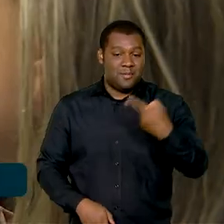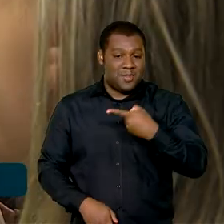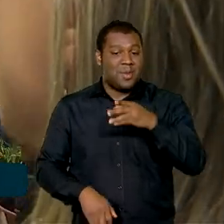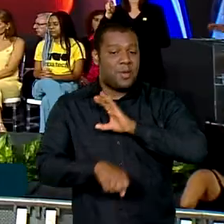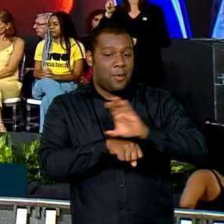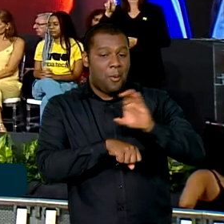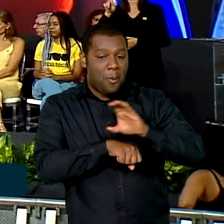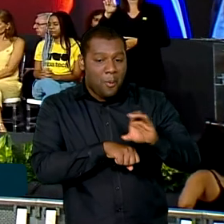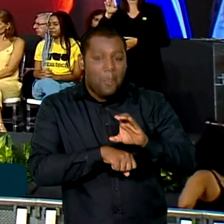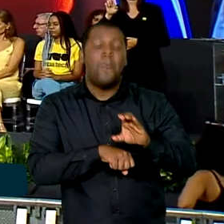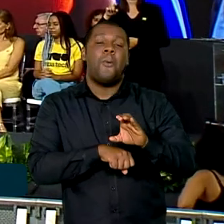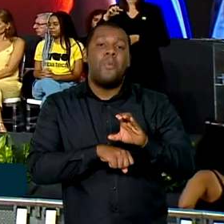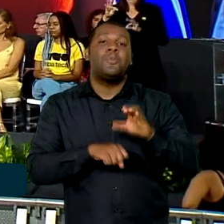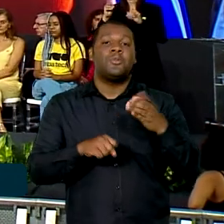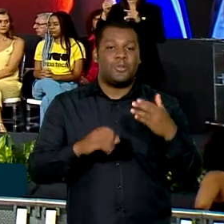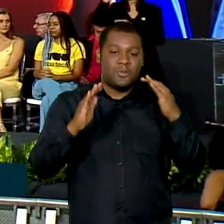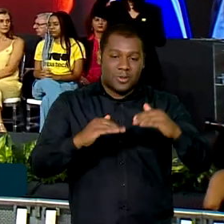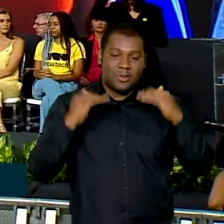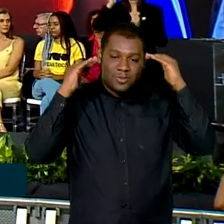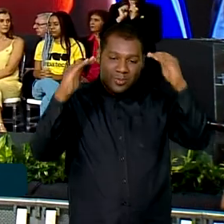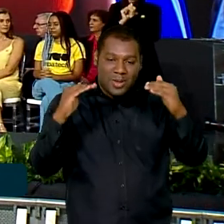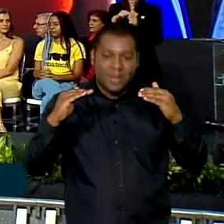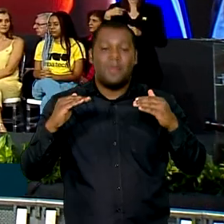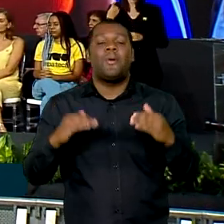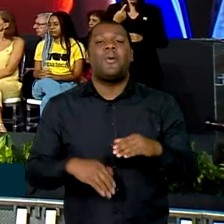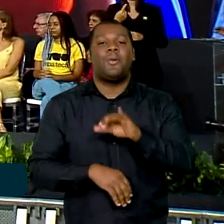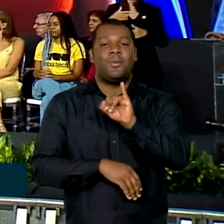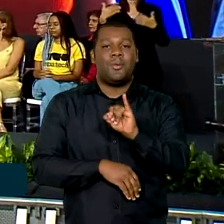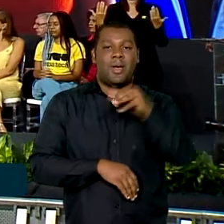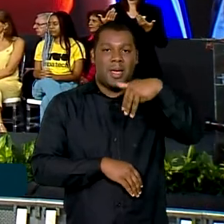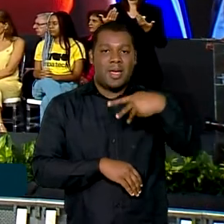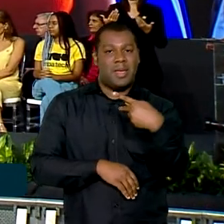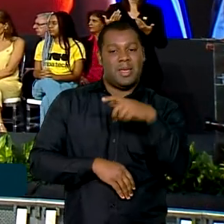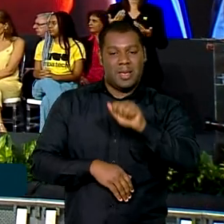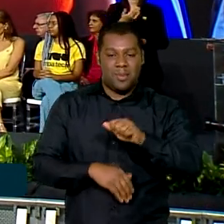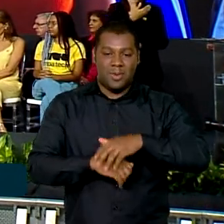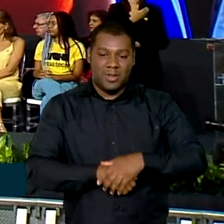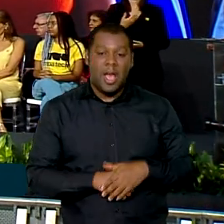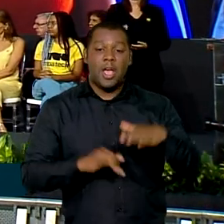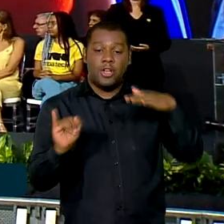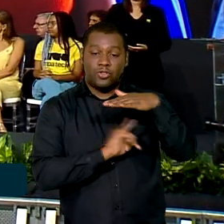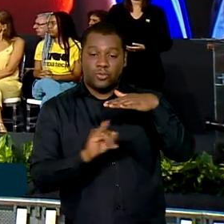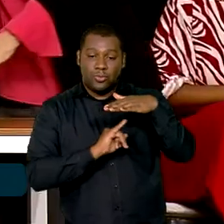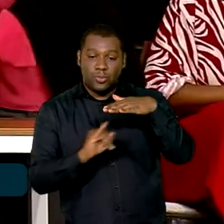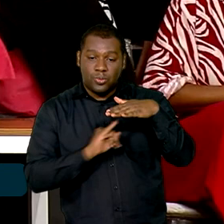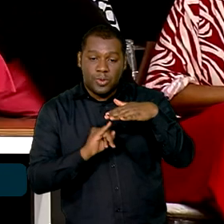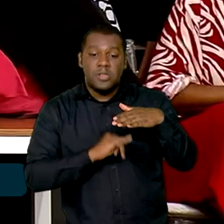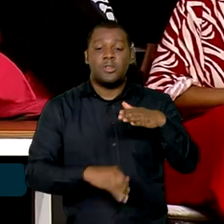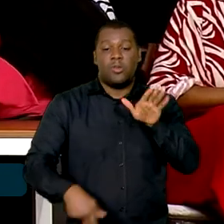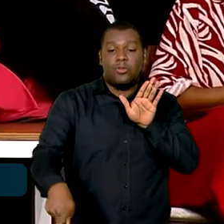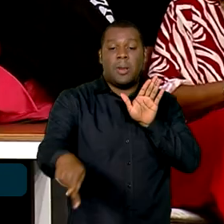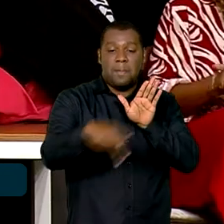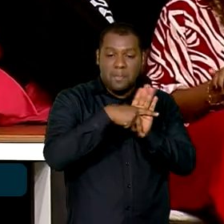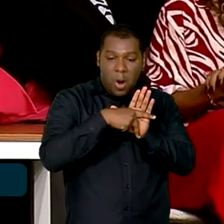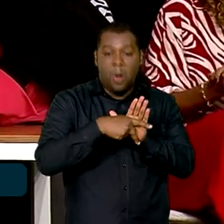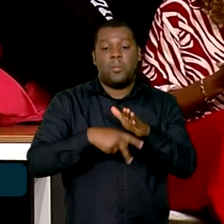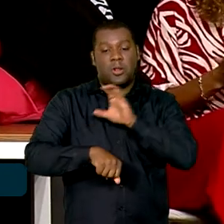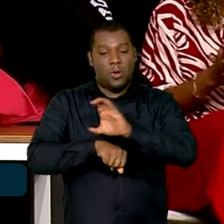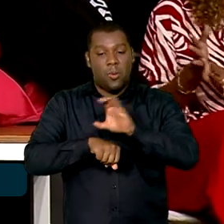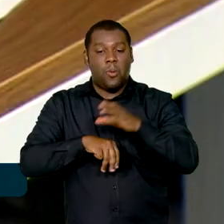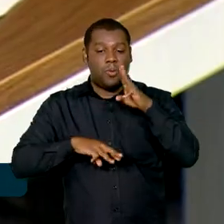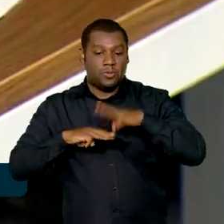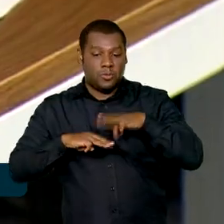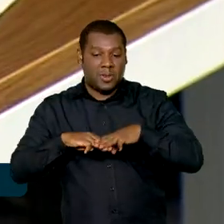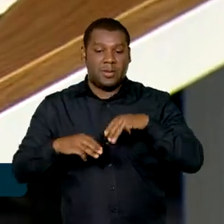graduação do IMPA, o Instituto de Matemática Pura e Aplicada, que fica no Rio de Janeiro. O IMPA é uma